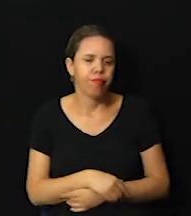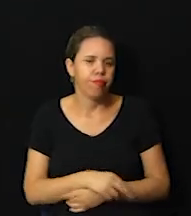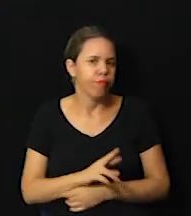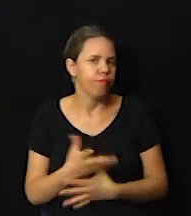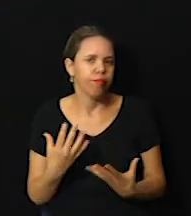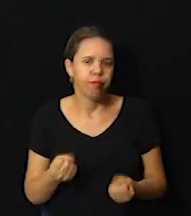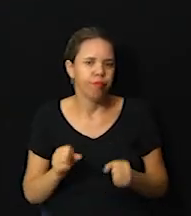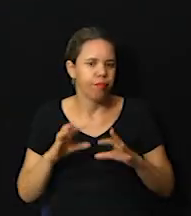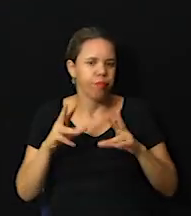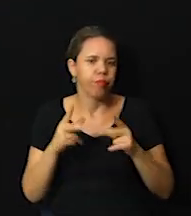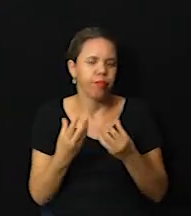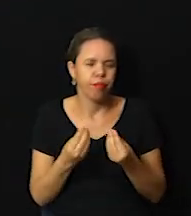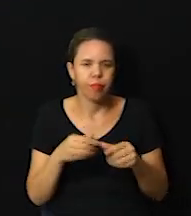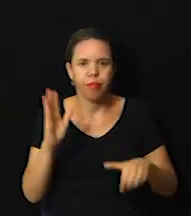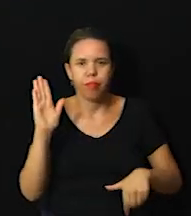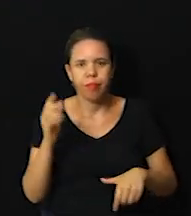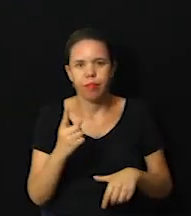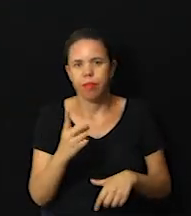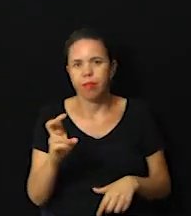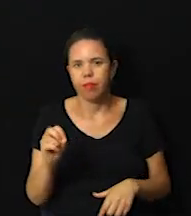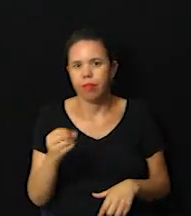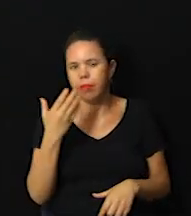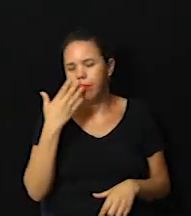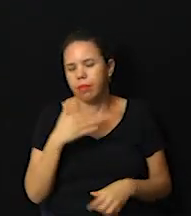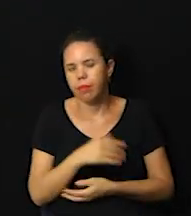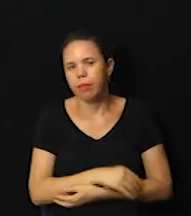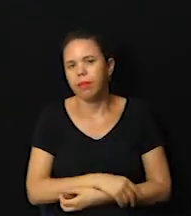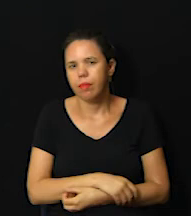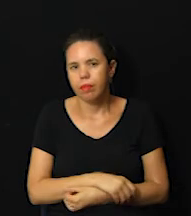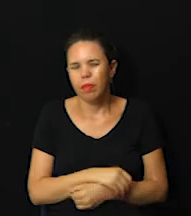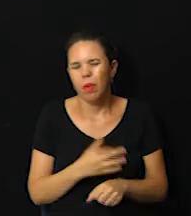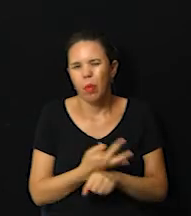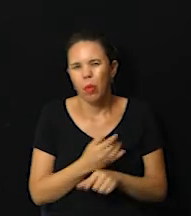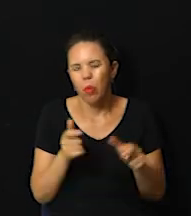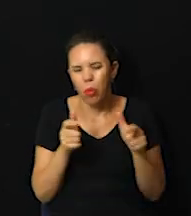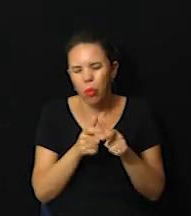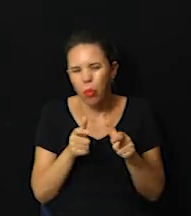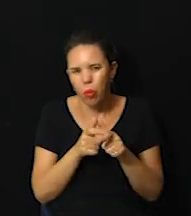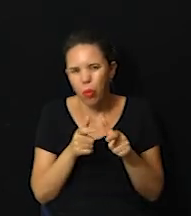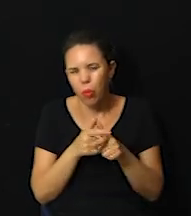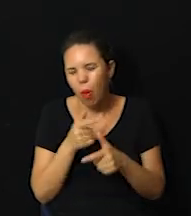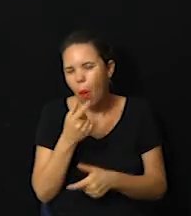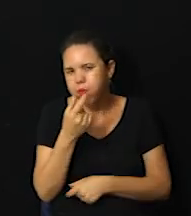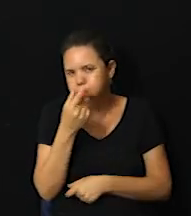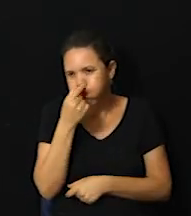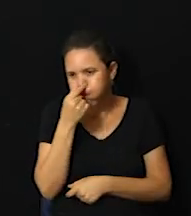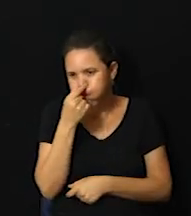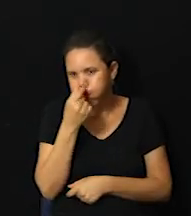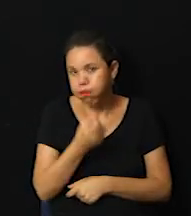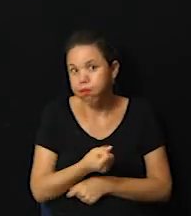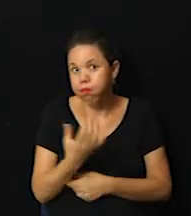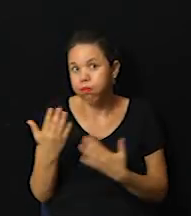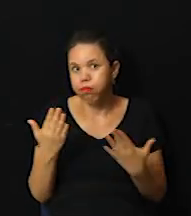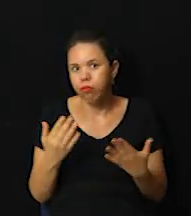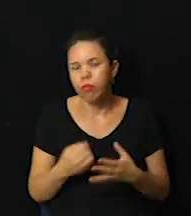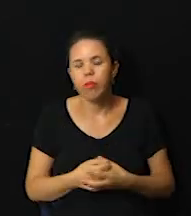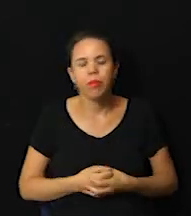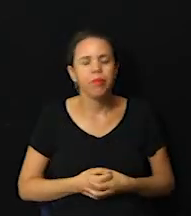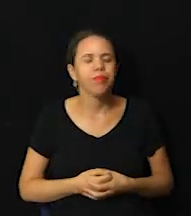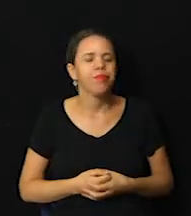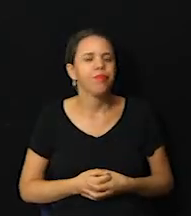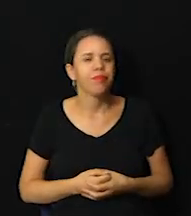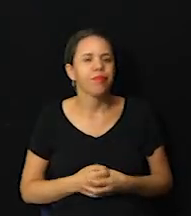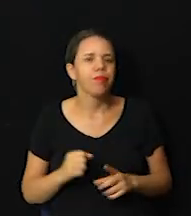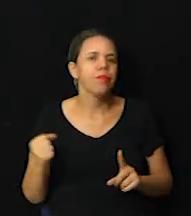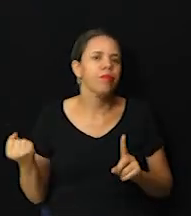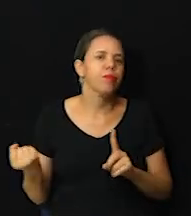não comporta mais do que 150 crianças. Aí fica um espaço pequeno, né, diante da quantidade. Mas a